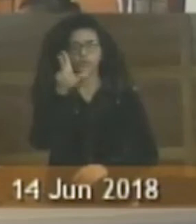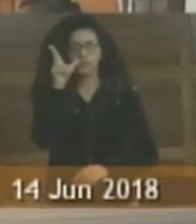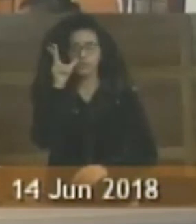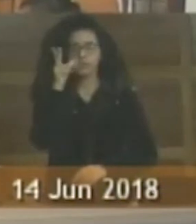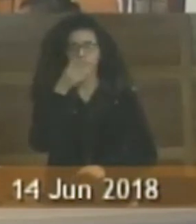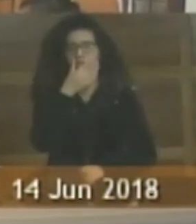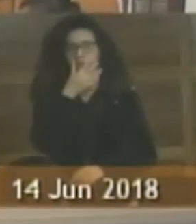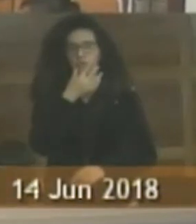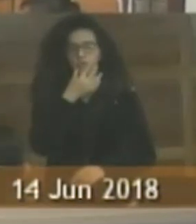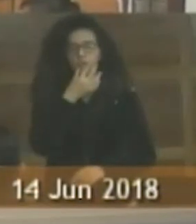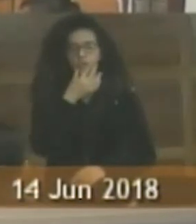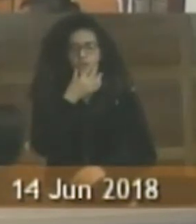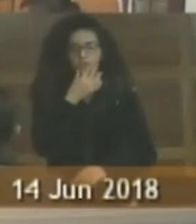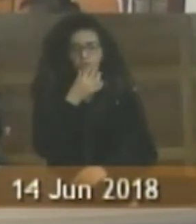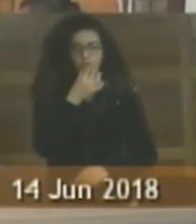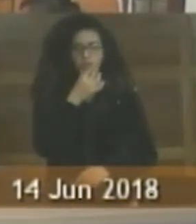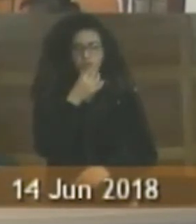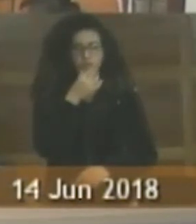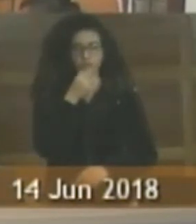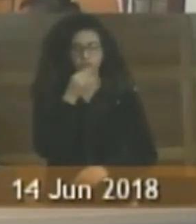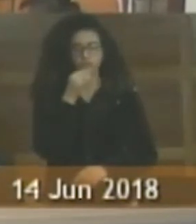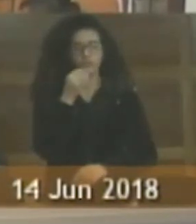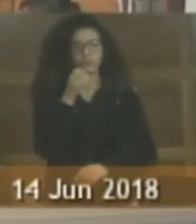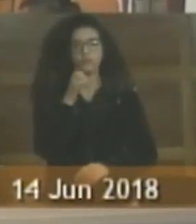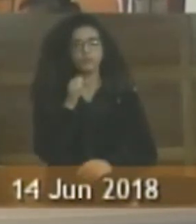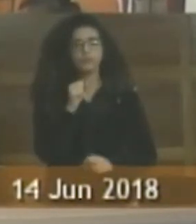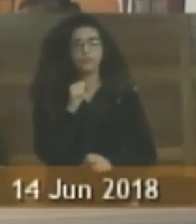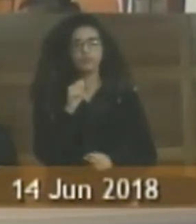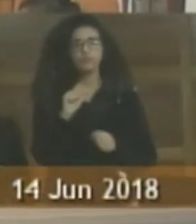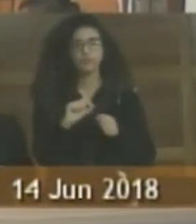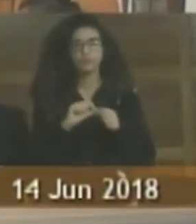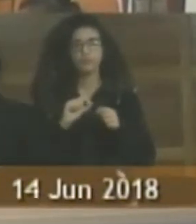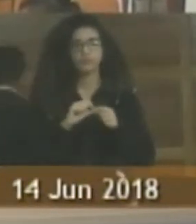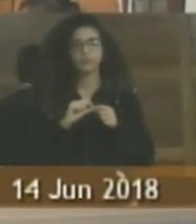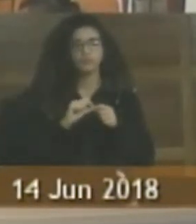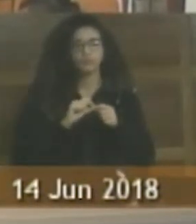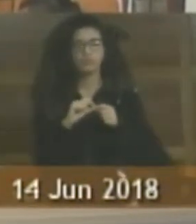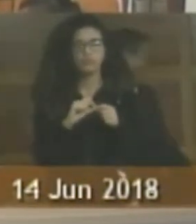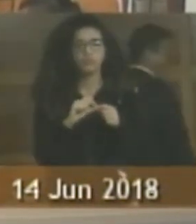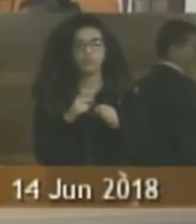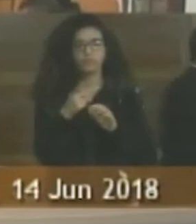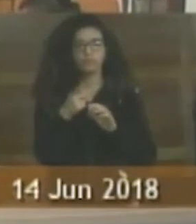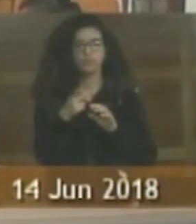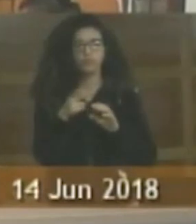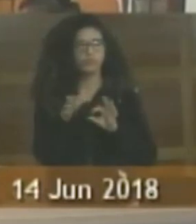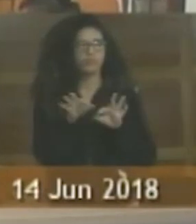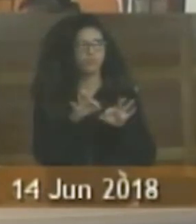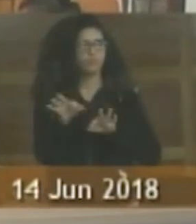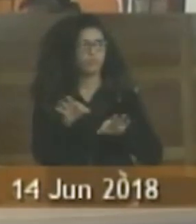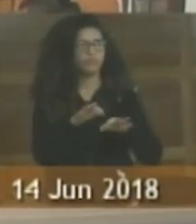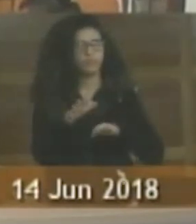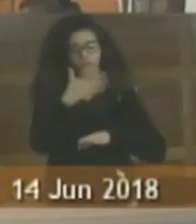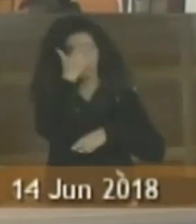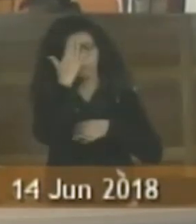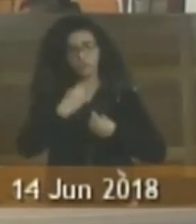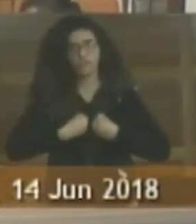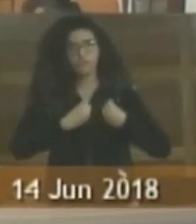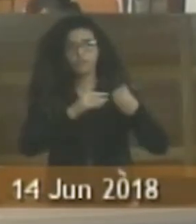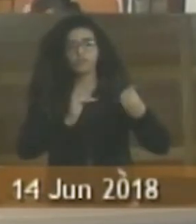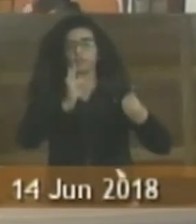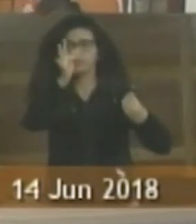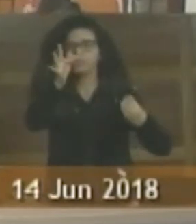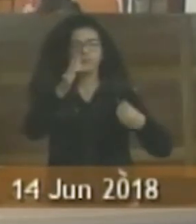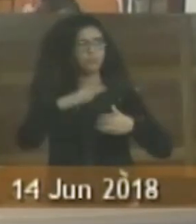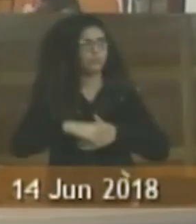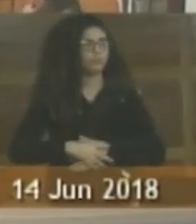Ferreira de Oliveira Valverde, institui no âmbito do município de Angra dos Reis o programa Doadores do Futuro e dá outras